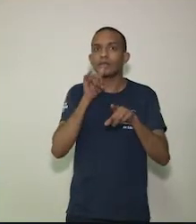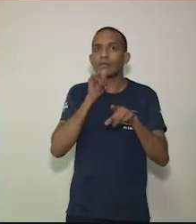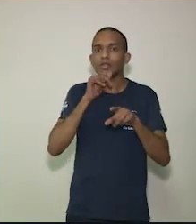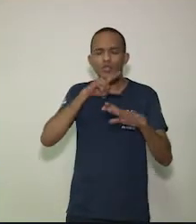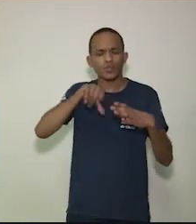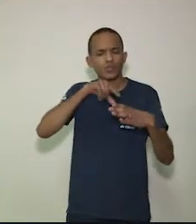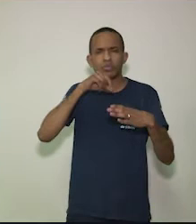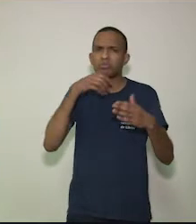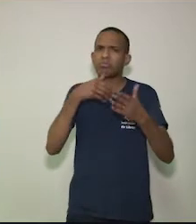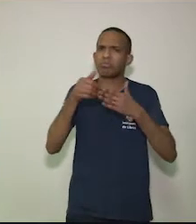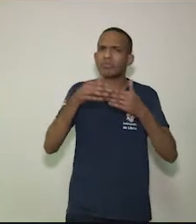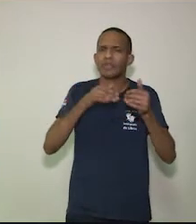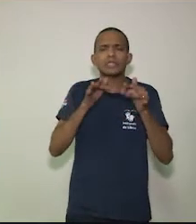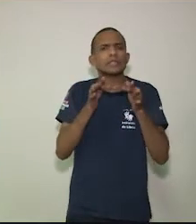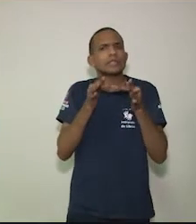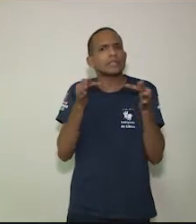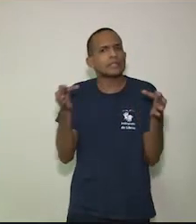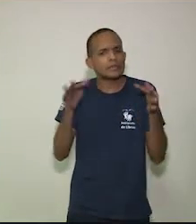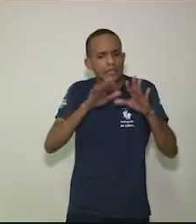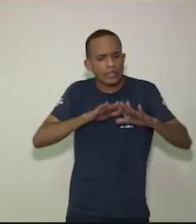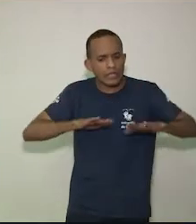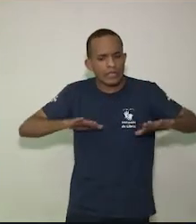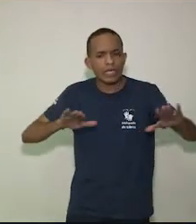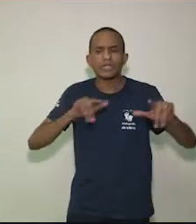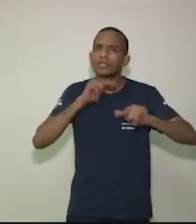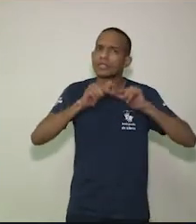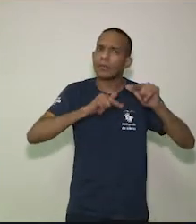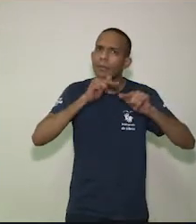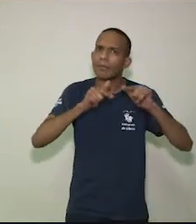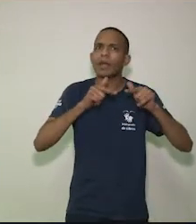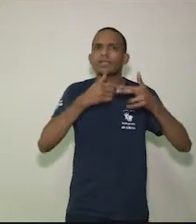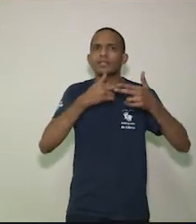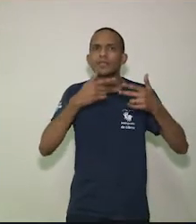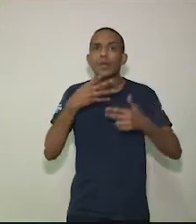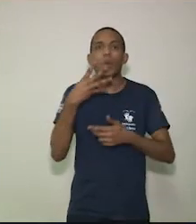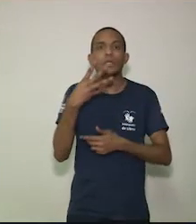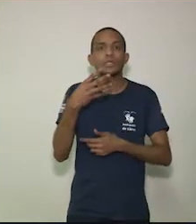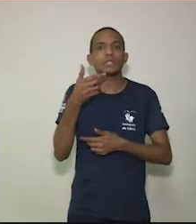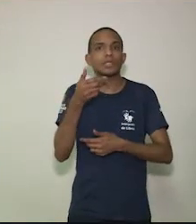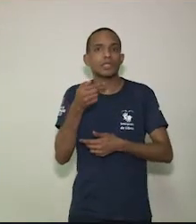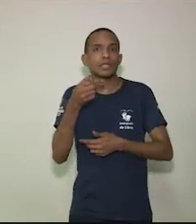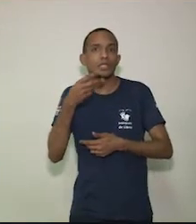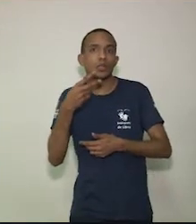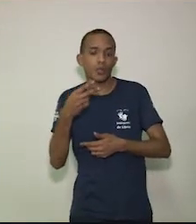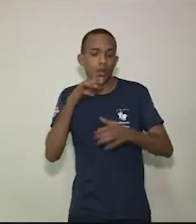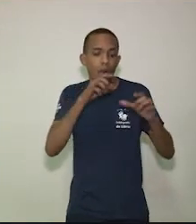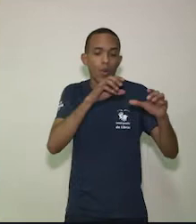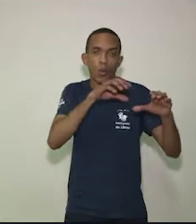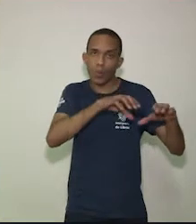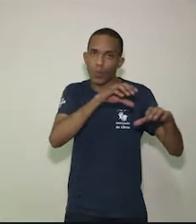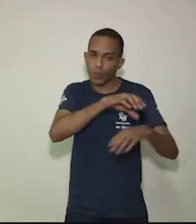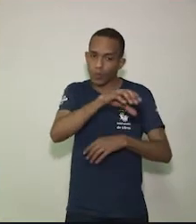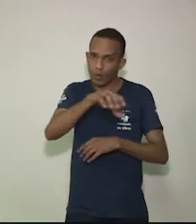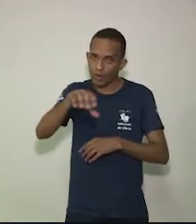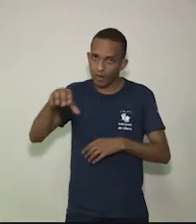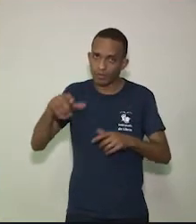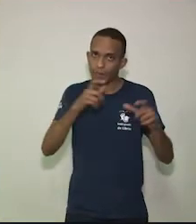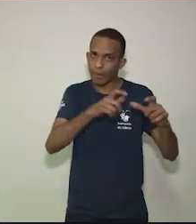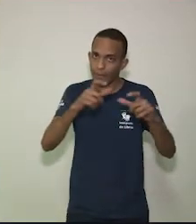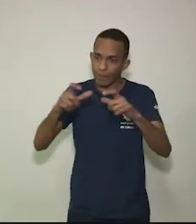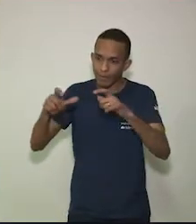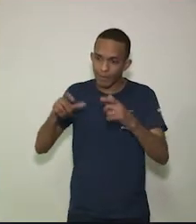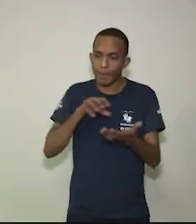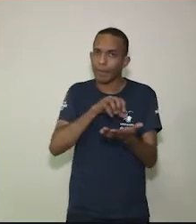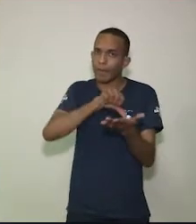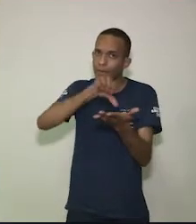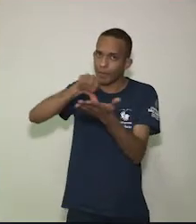sorteio aleatório simples. Na área de abrangência, os estratos são 472 unidades básicas e foi